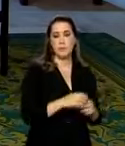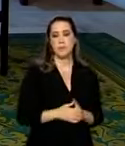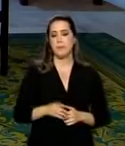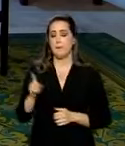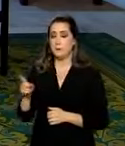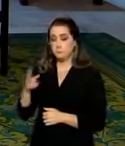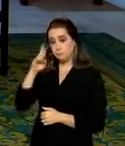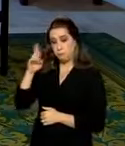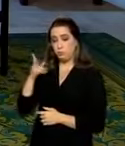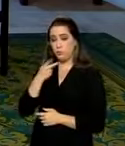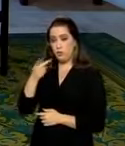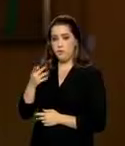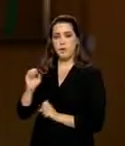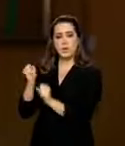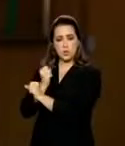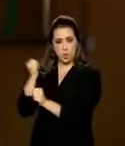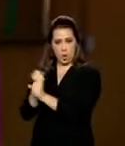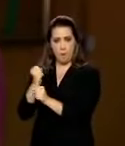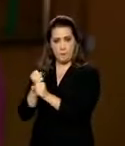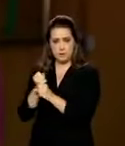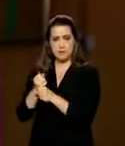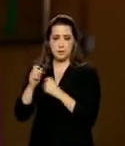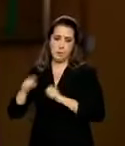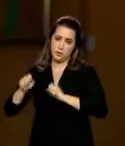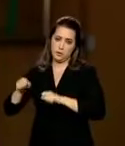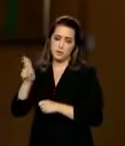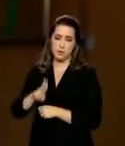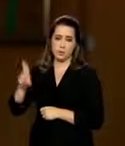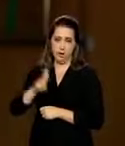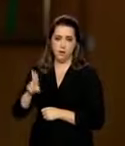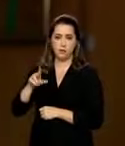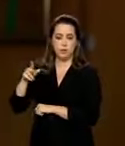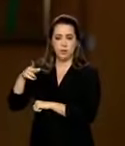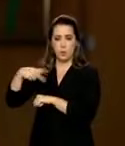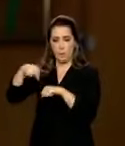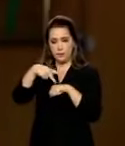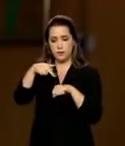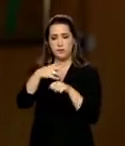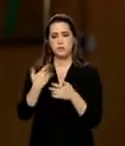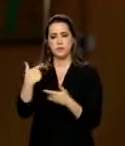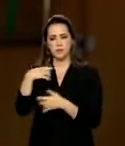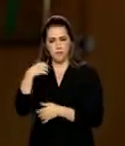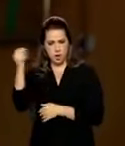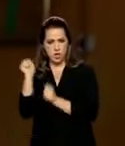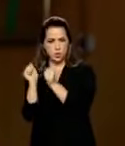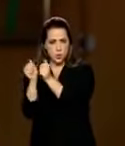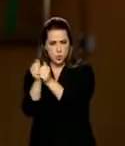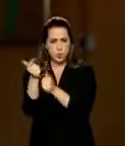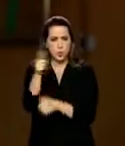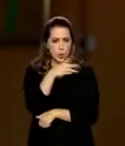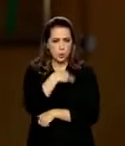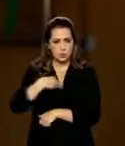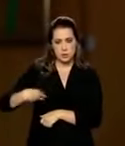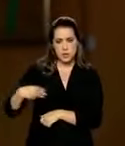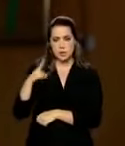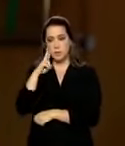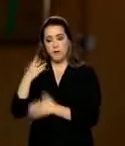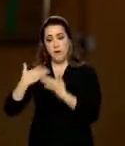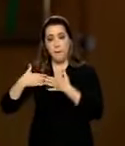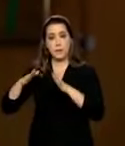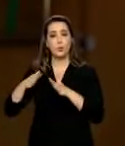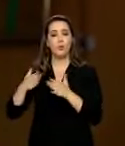né, que os ministros poderiam fazer com esse dinheiro. O senhor tem viajado bastante, né, acompanhando essas viagens dos ministros para a inauguração de obras. Eu queria que o senhor falasse um pouquinho